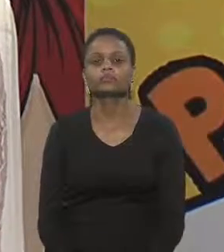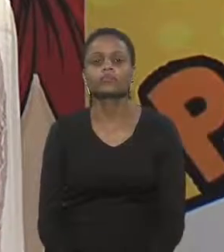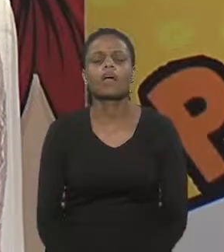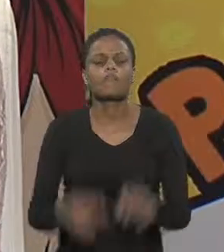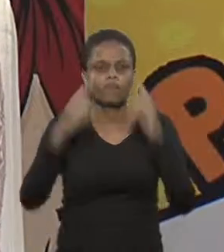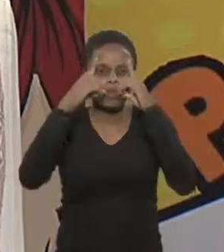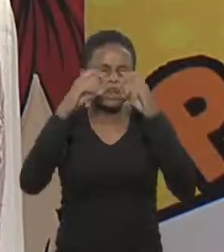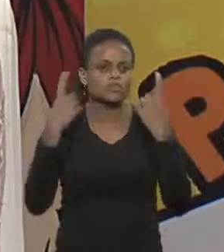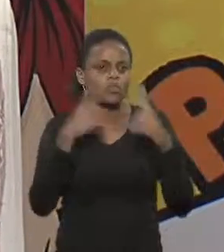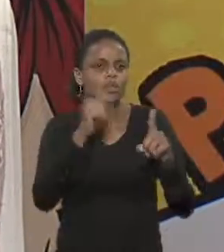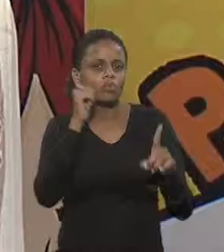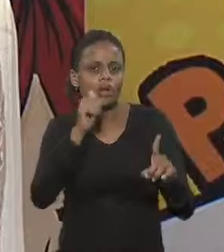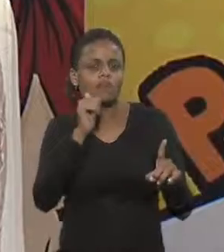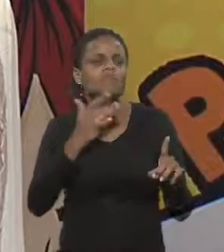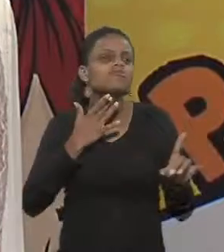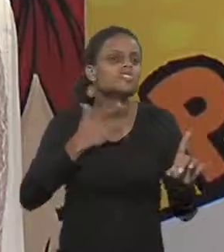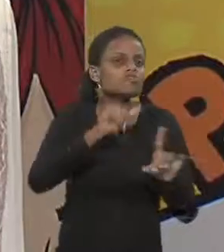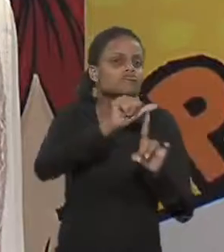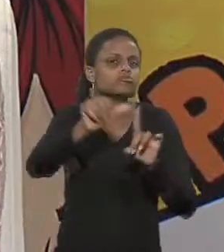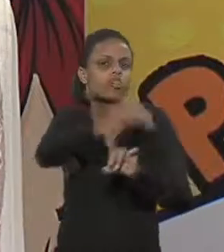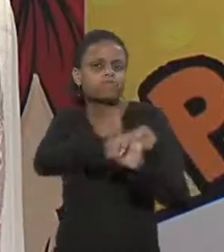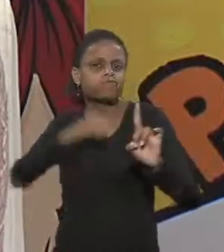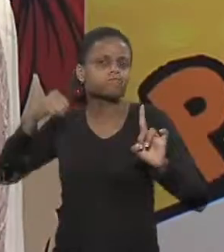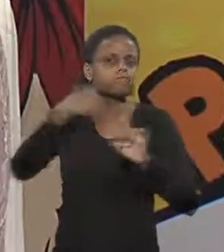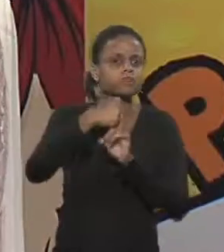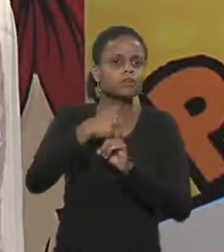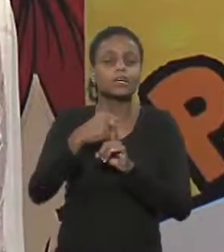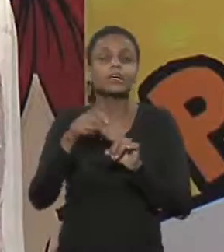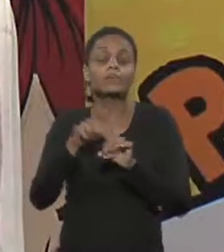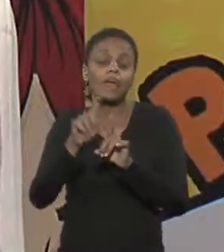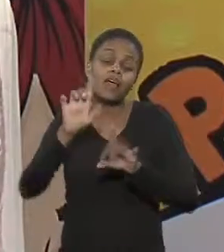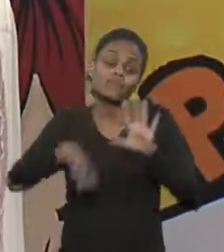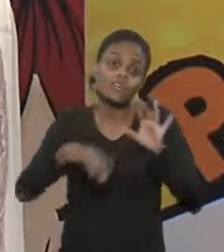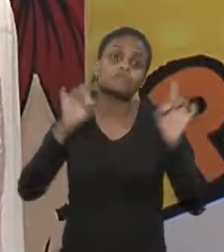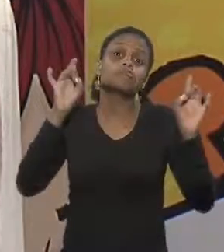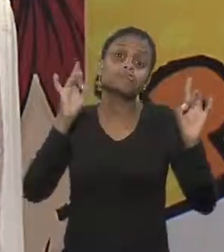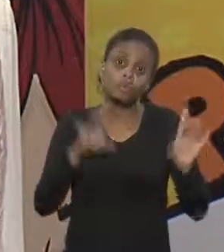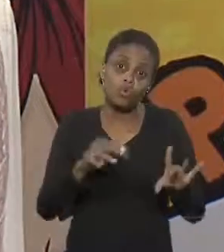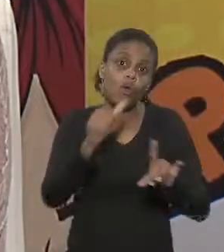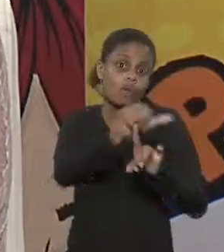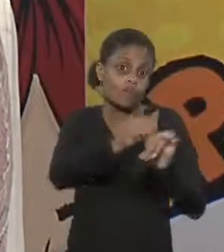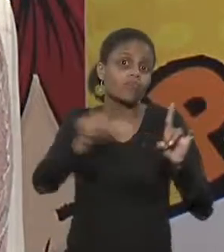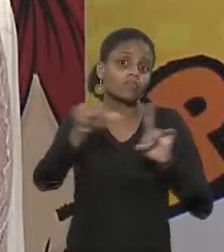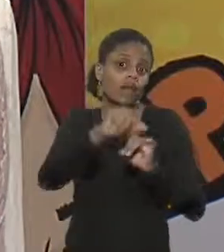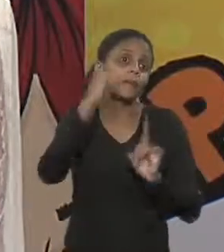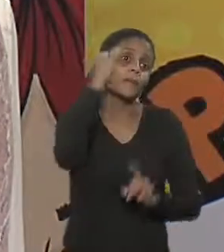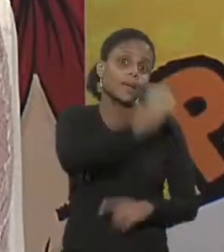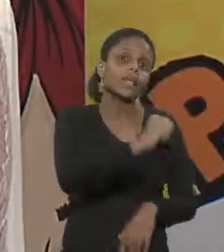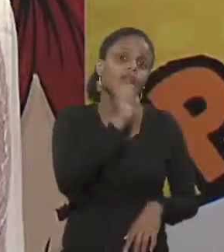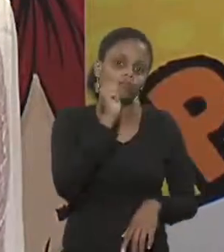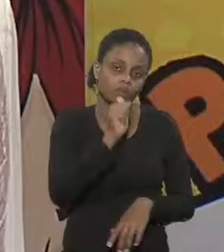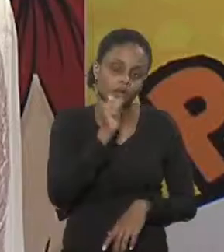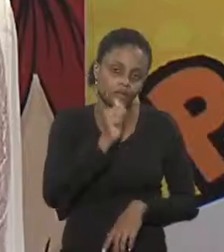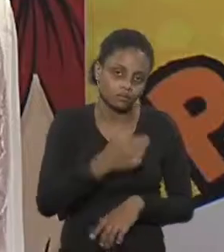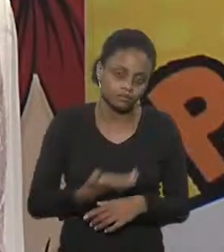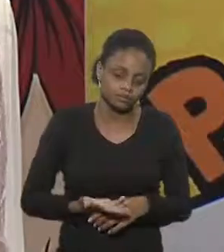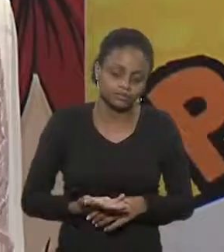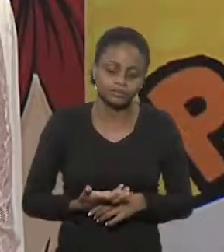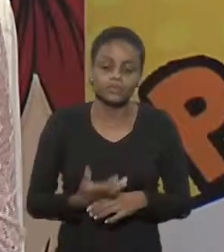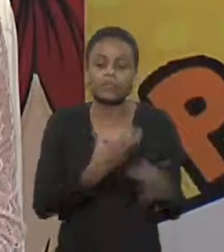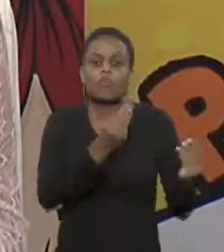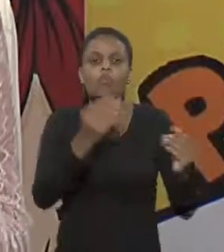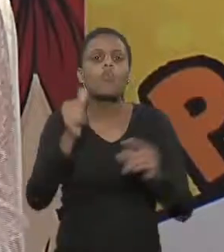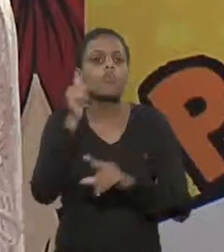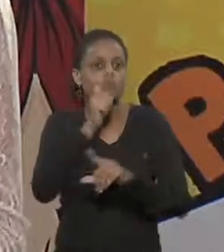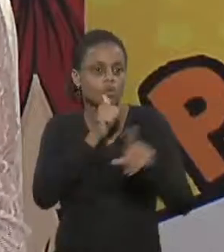esses casos de violência contra a mulher, de tentativa de feminicídio e, às vezes, a concretização do feminicídio.